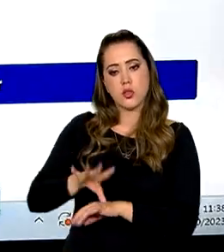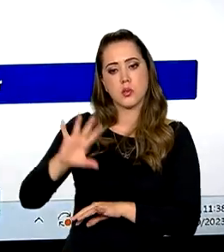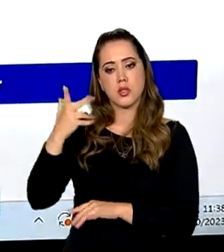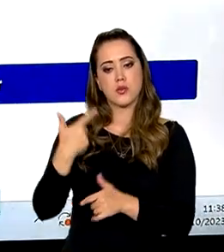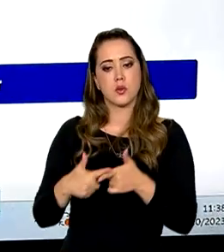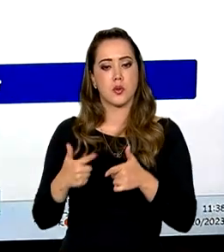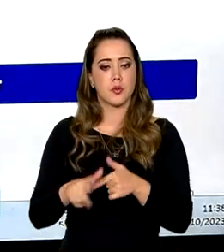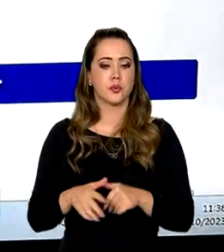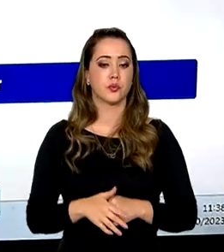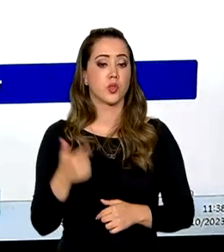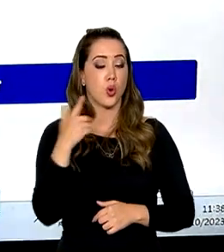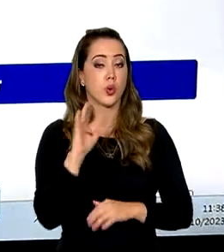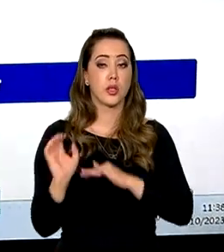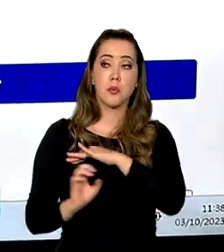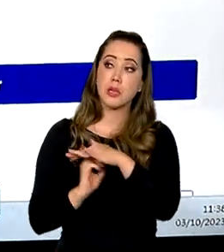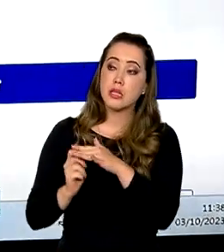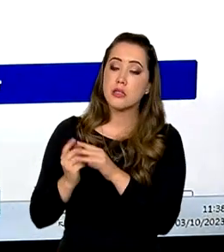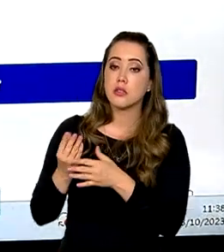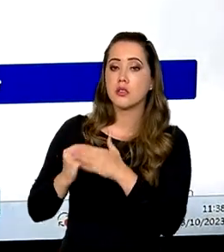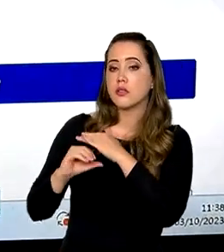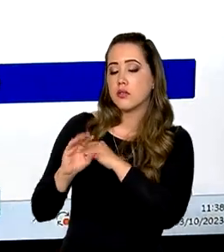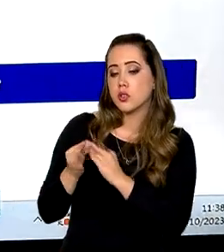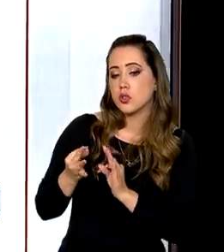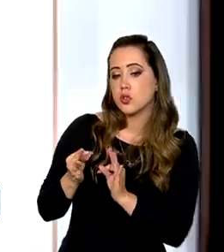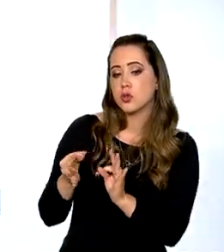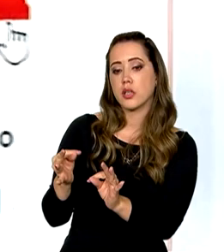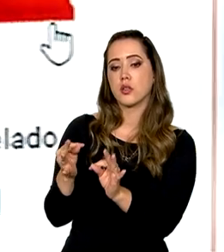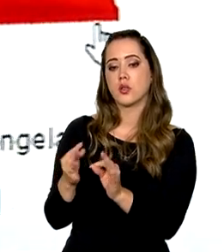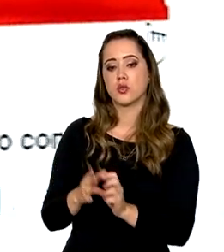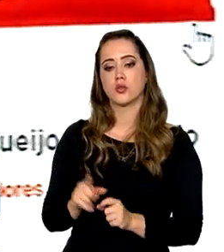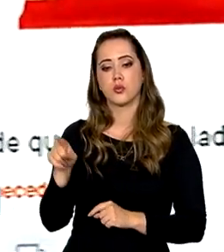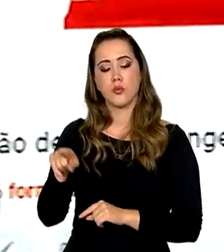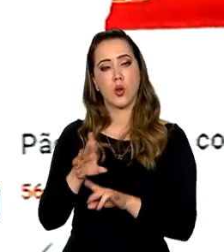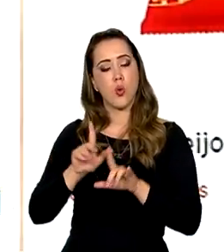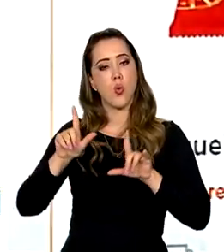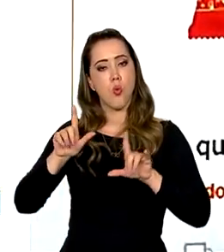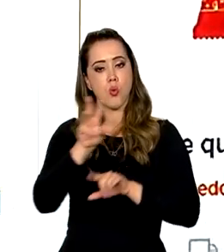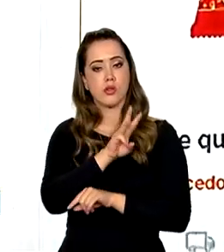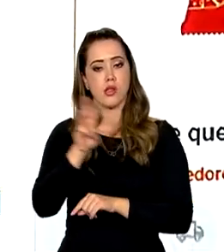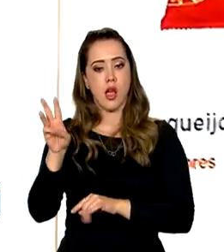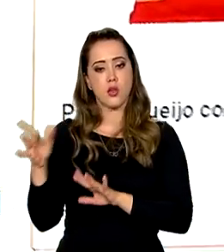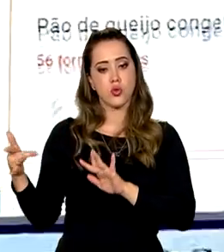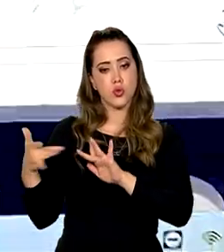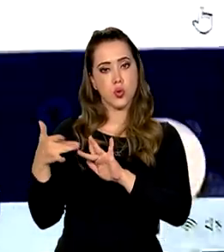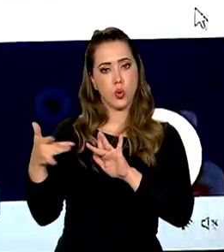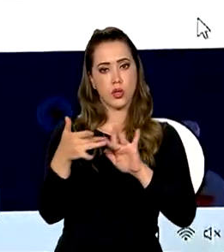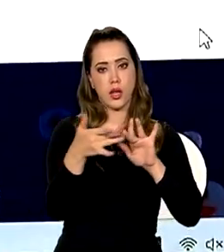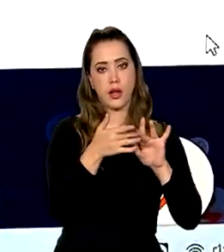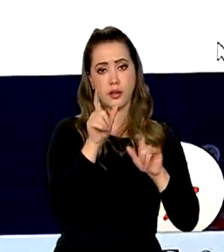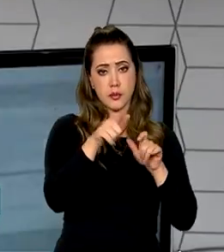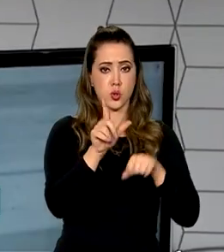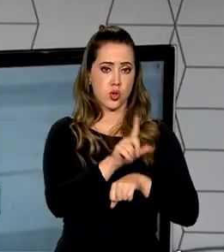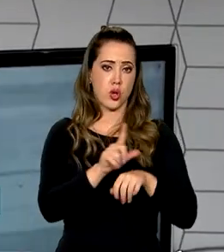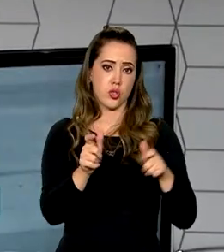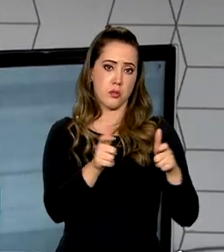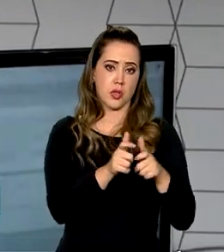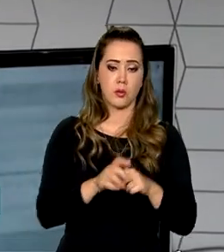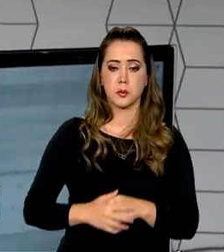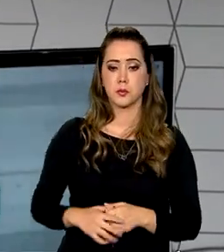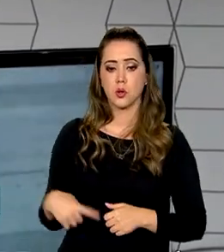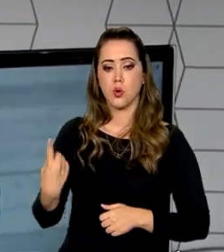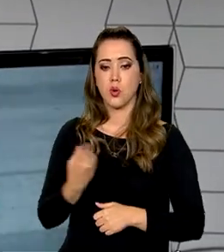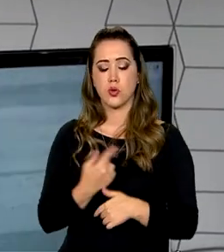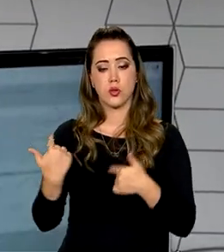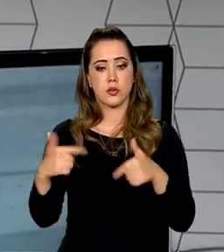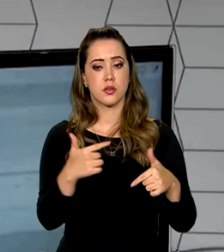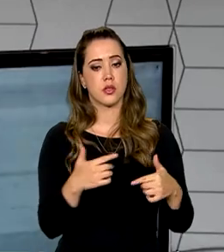problema. Esta outra empresa investiu em tecnologia, com uma plataforma que conecta varejistas. O nosso negócio